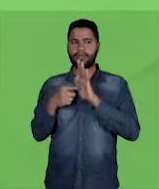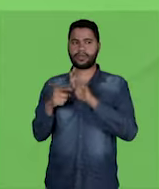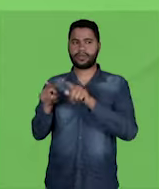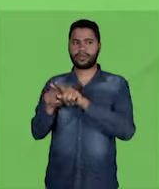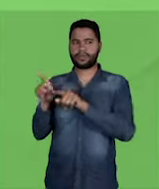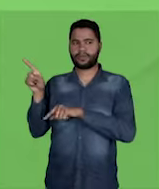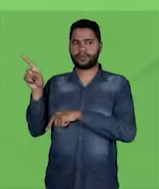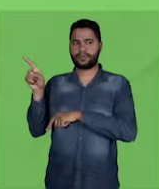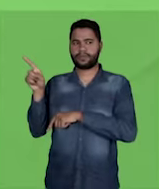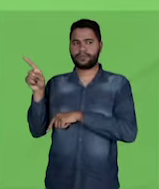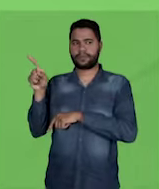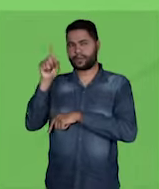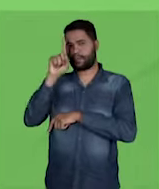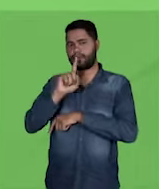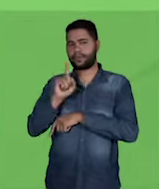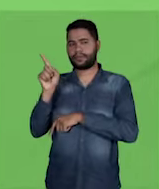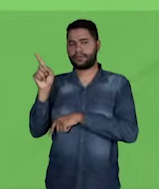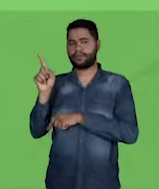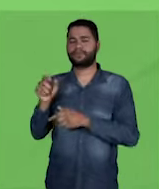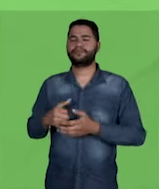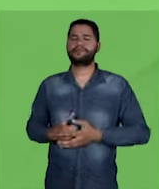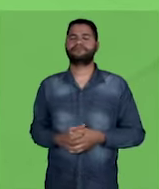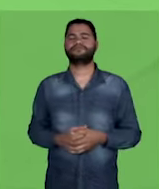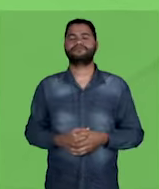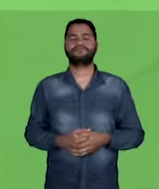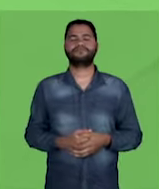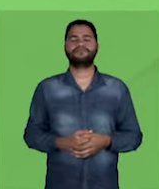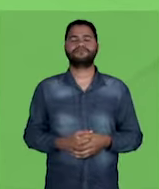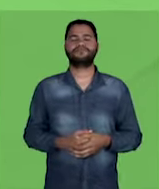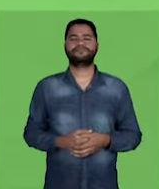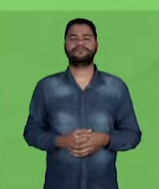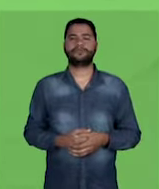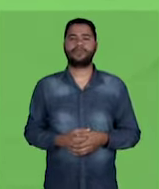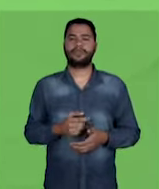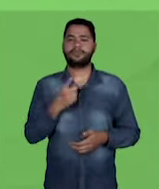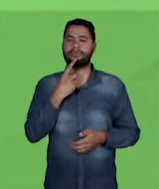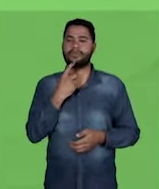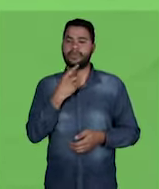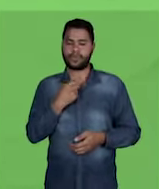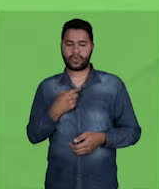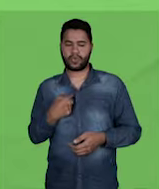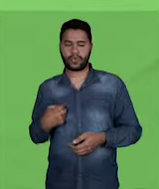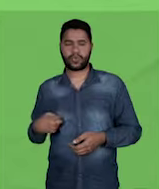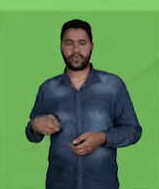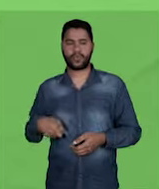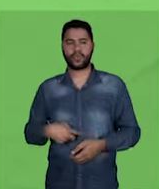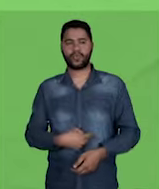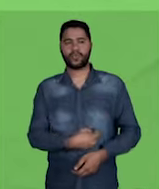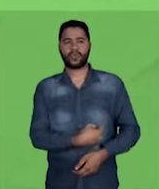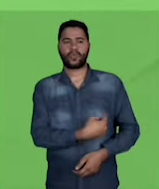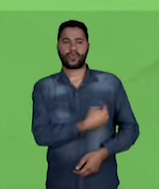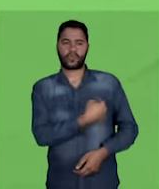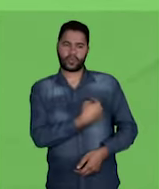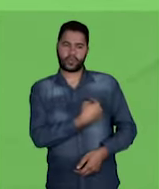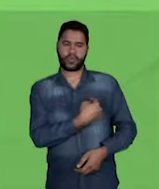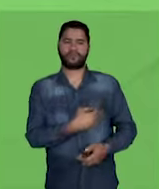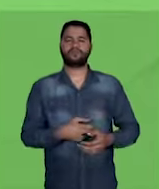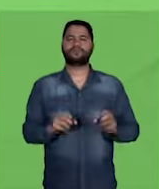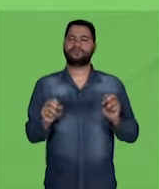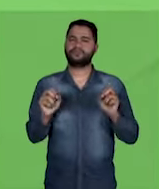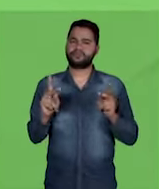aqui ó. Veias pulmonares que vão chegar com sangue lá do pulmão,